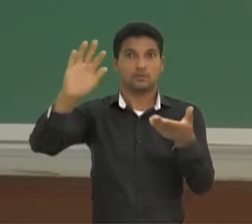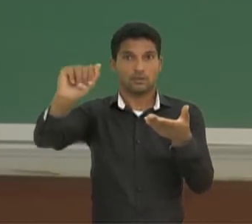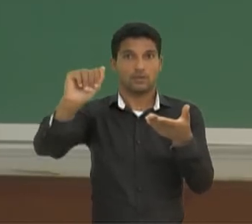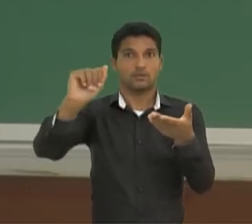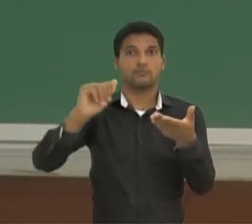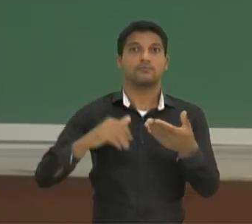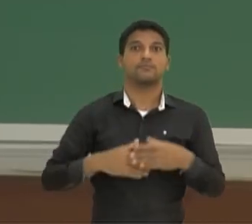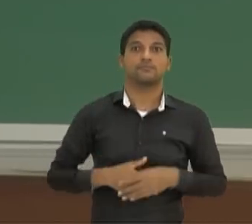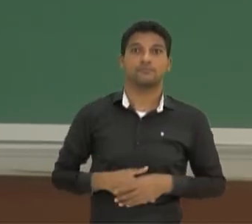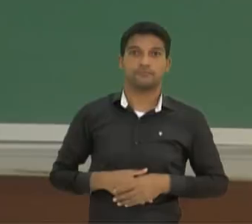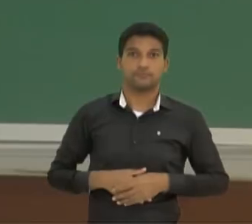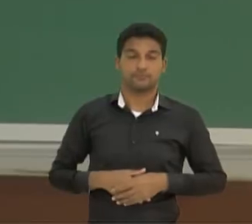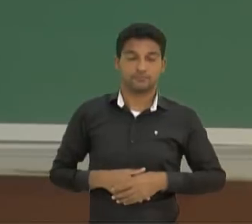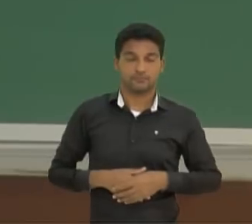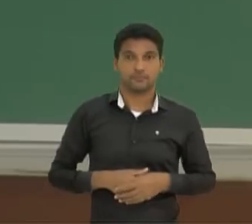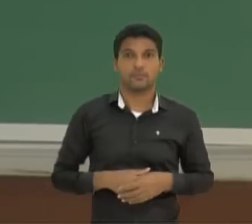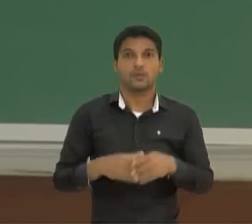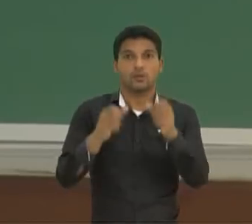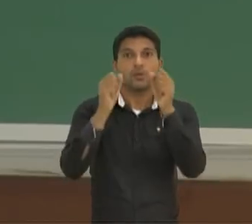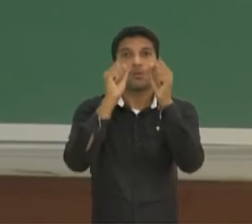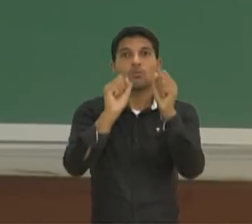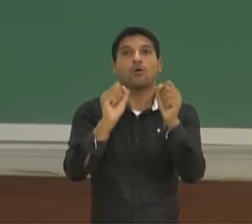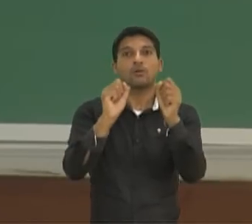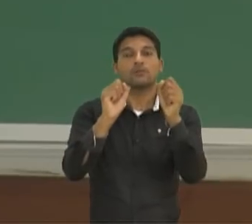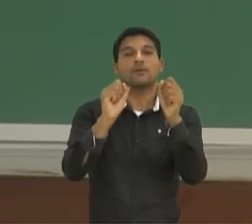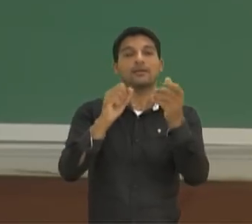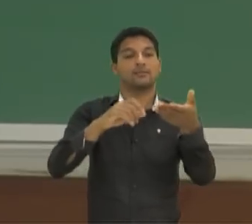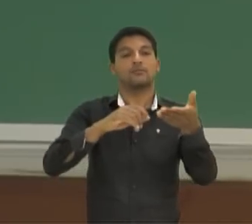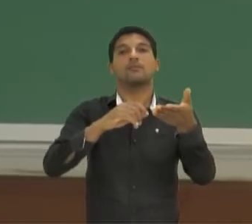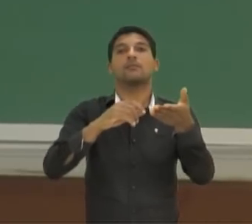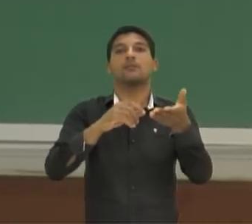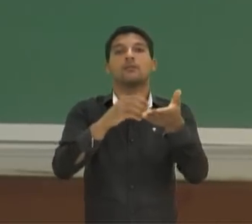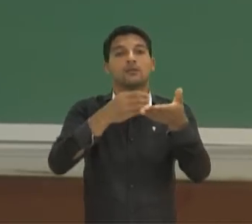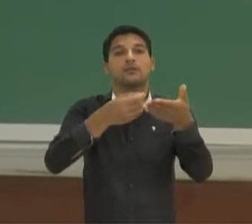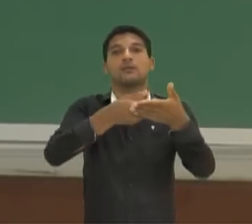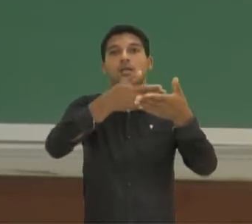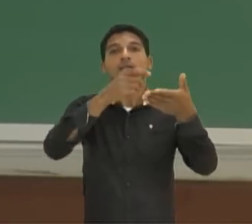geralmente, a gente pode colocar no documento mesmo,